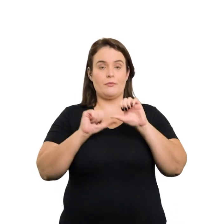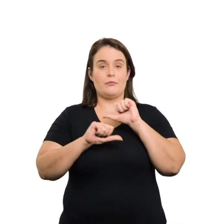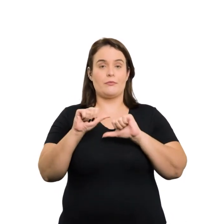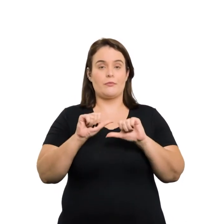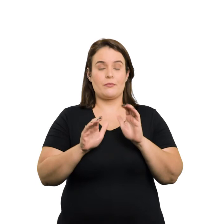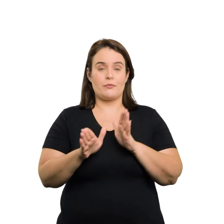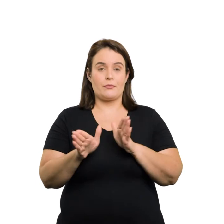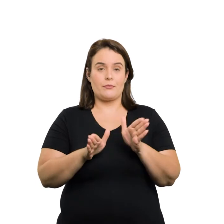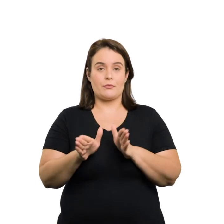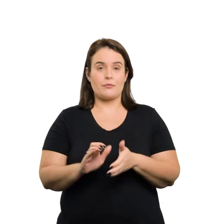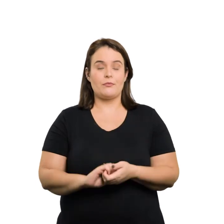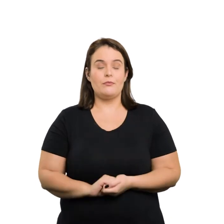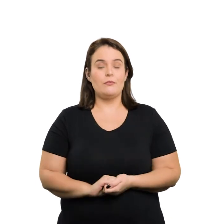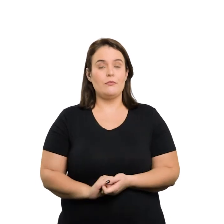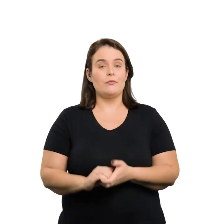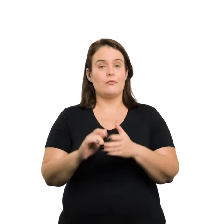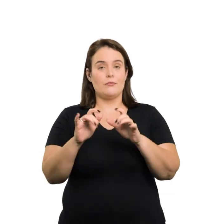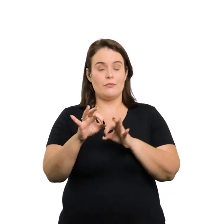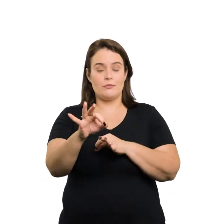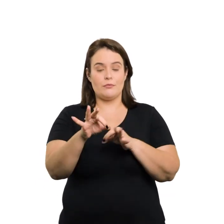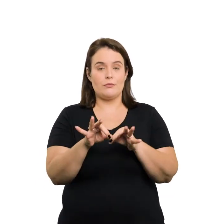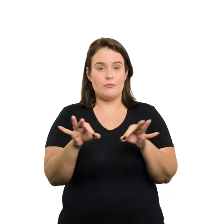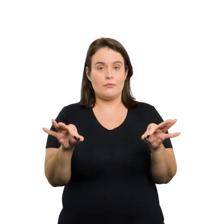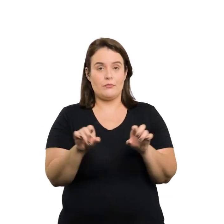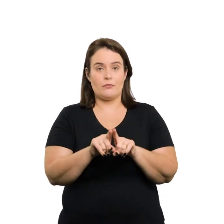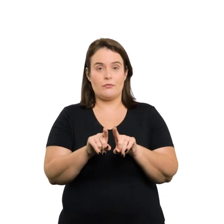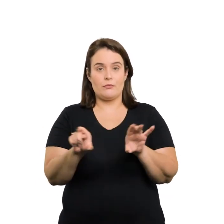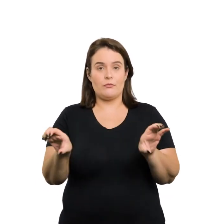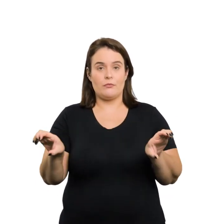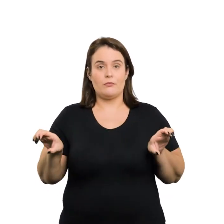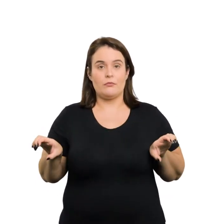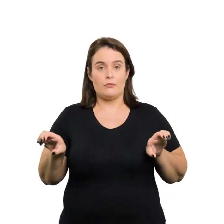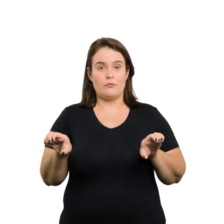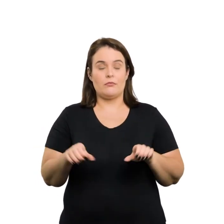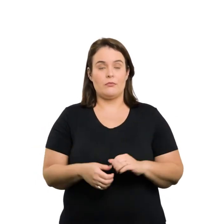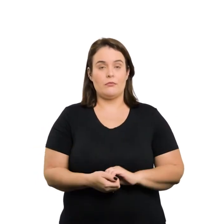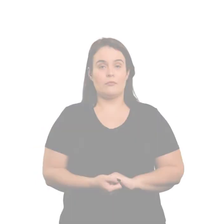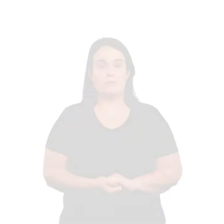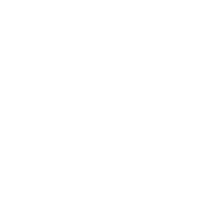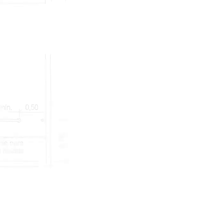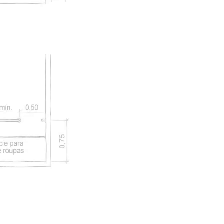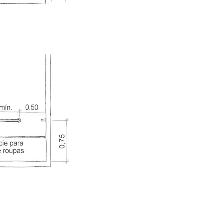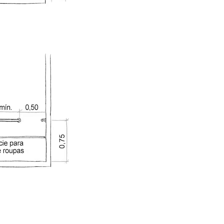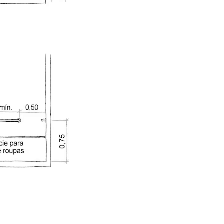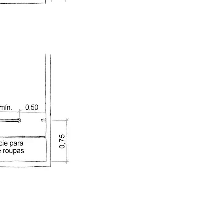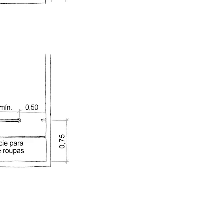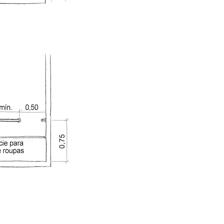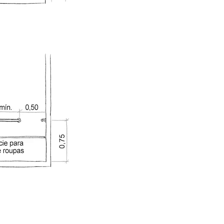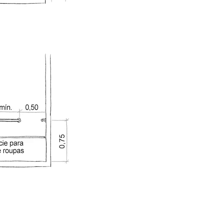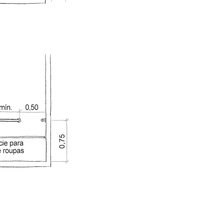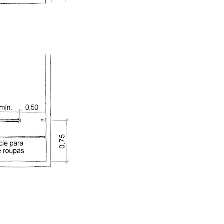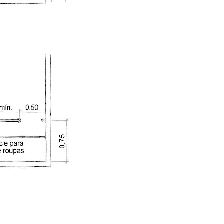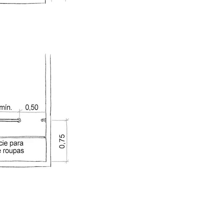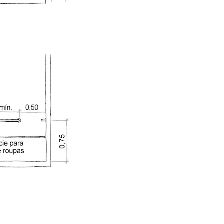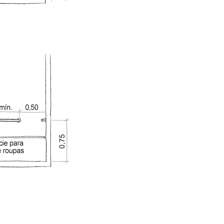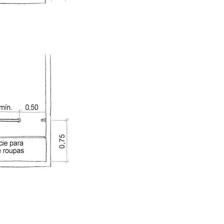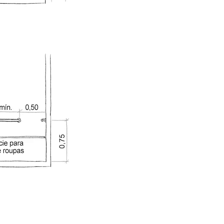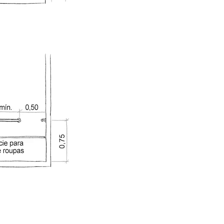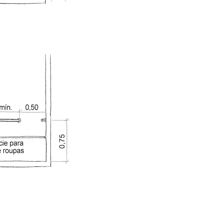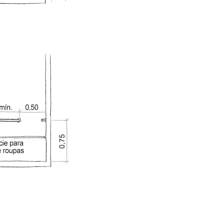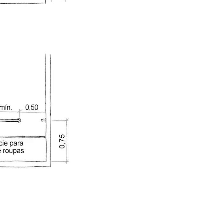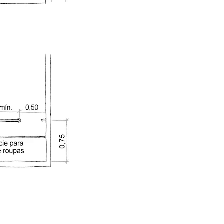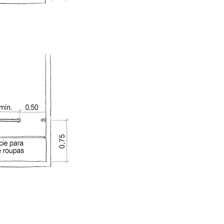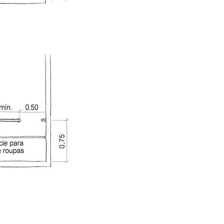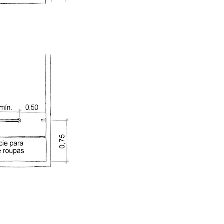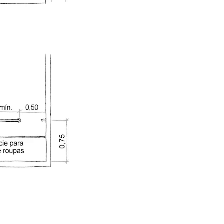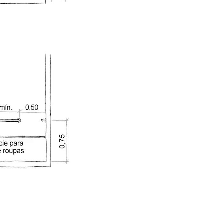Cabinas para vestiário acessível. Medidas e localização de barras. A imagem mostra um